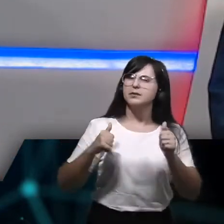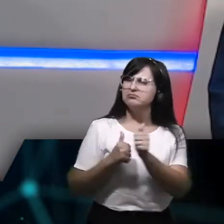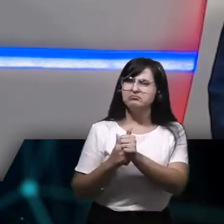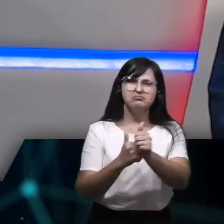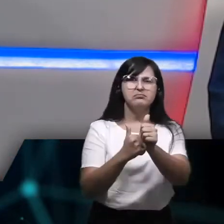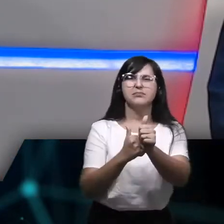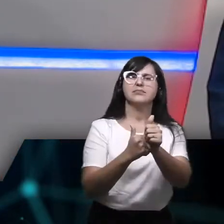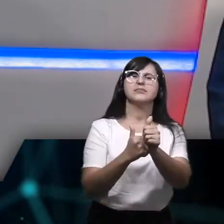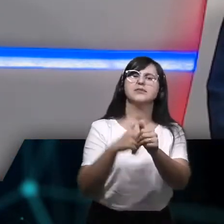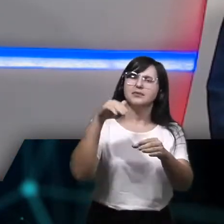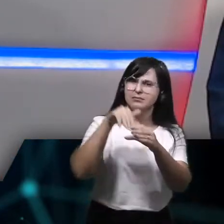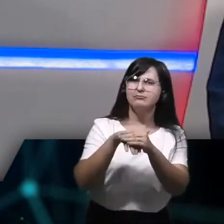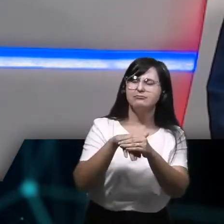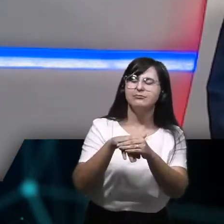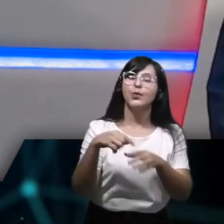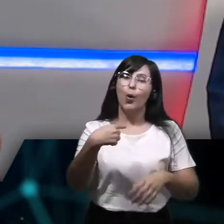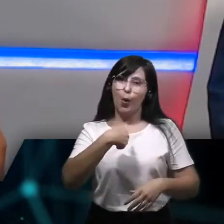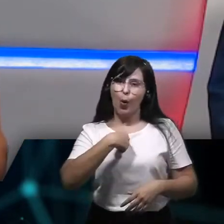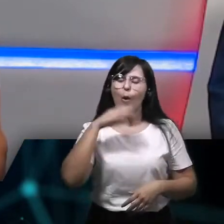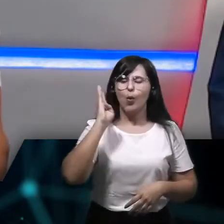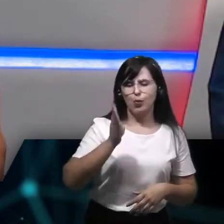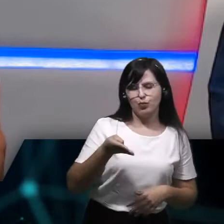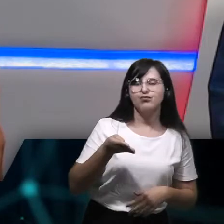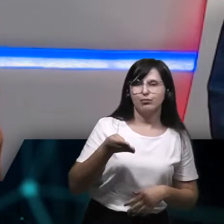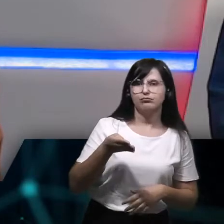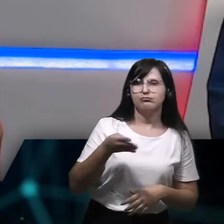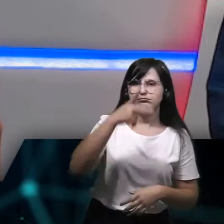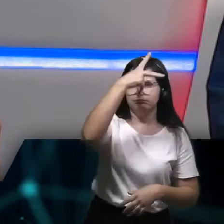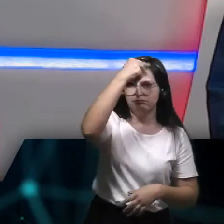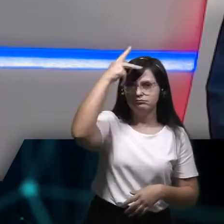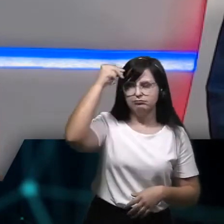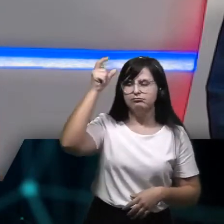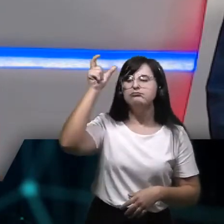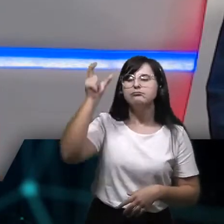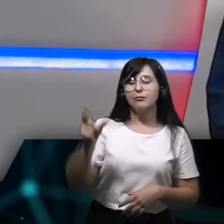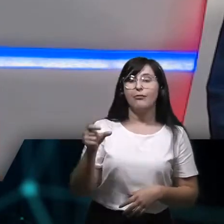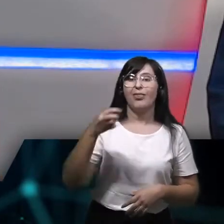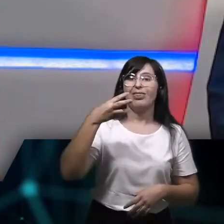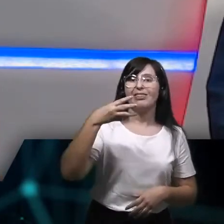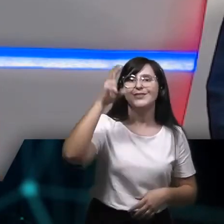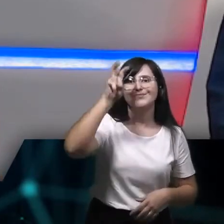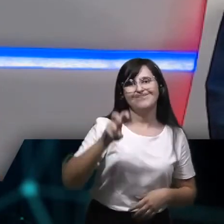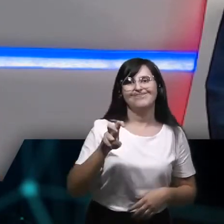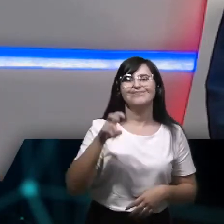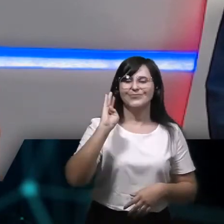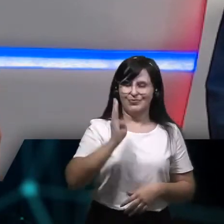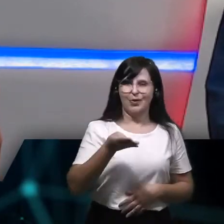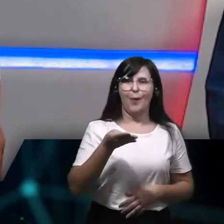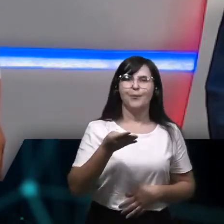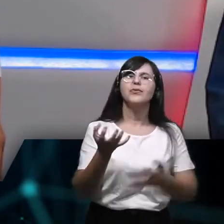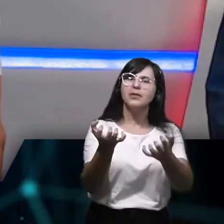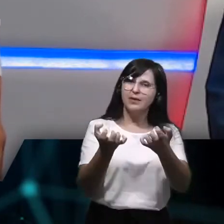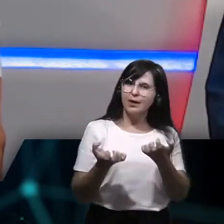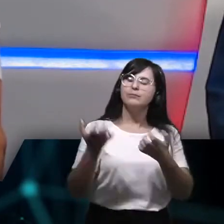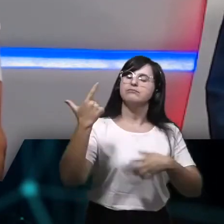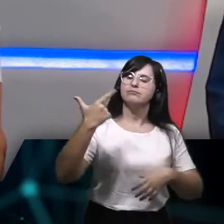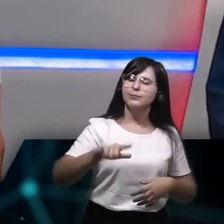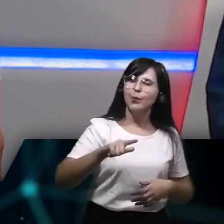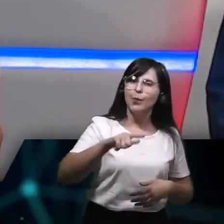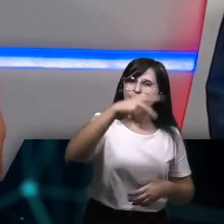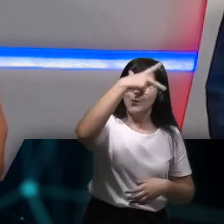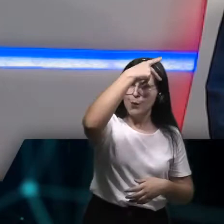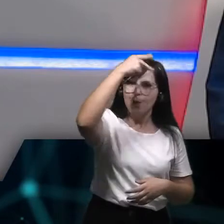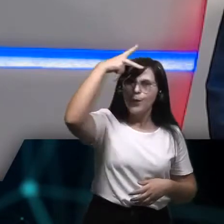Quero dizer que já fui prefeito deste município 3 vezes e concorro mais uma vez.